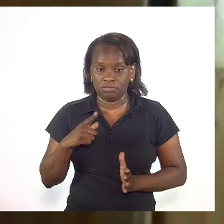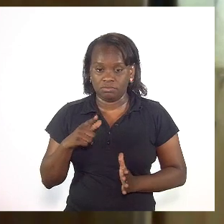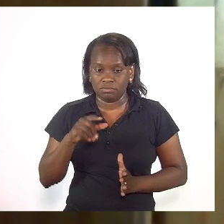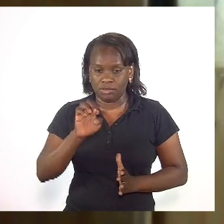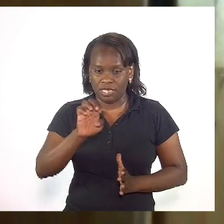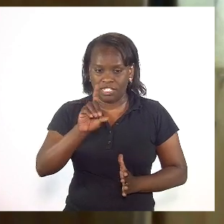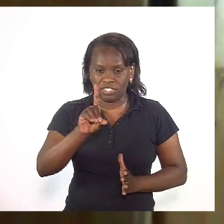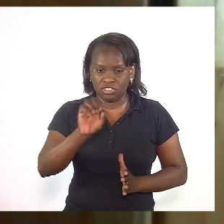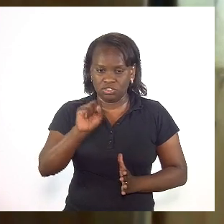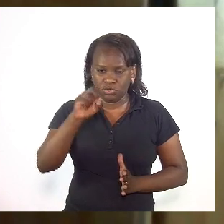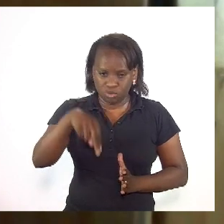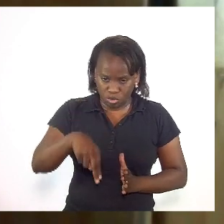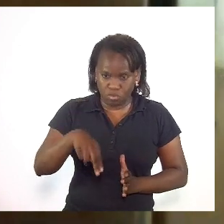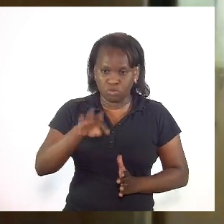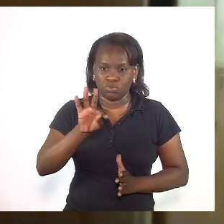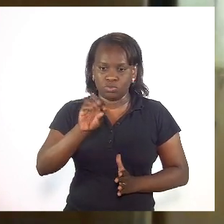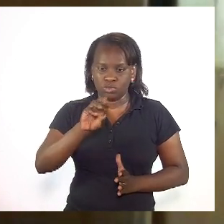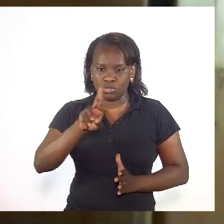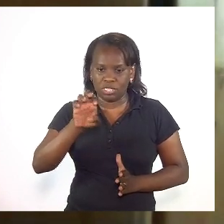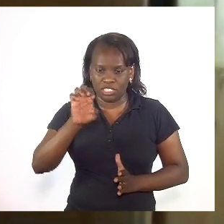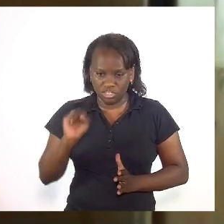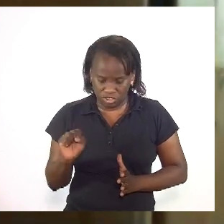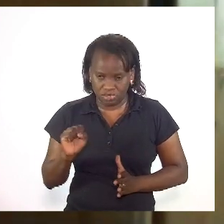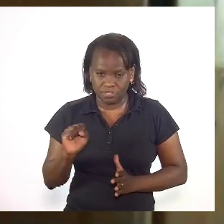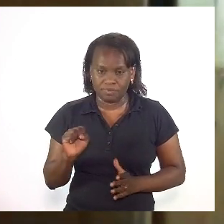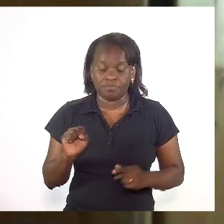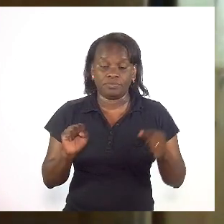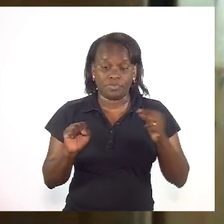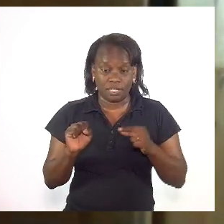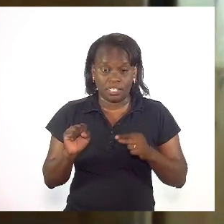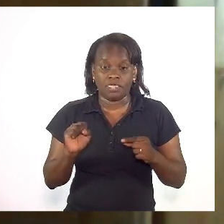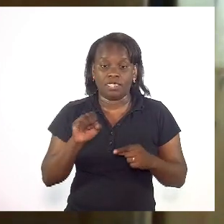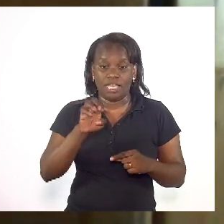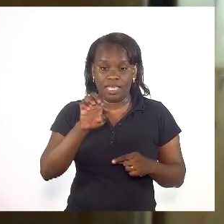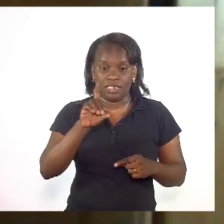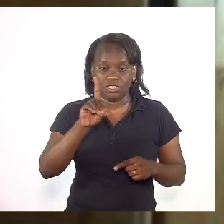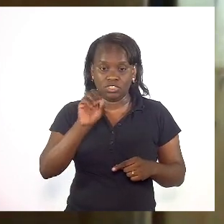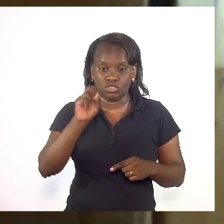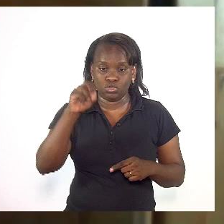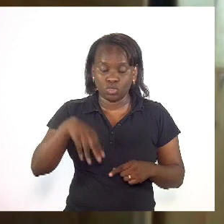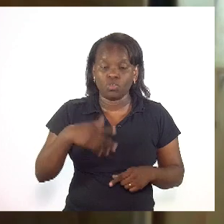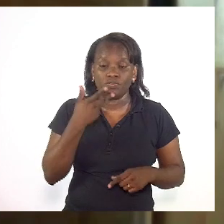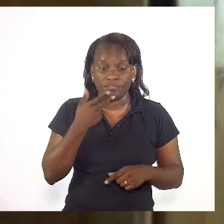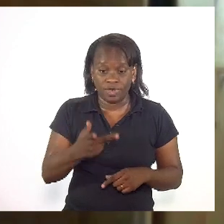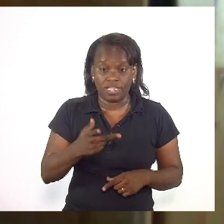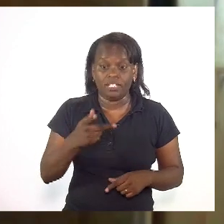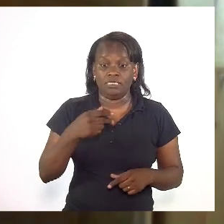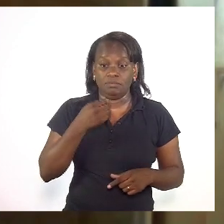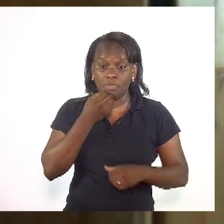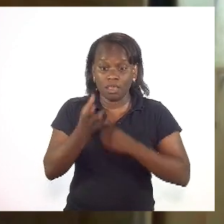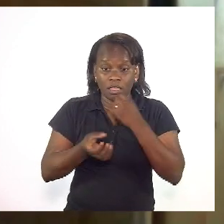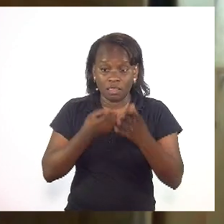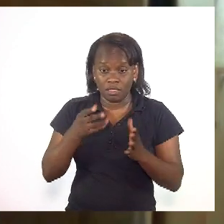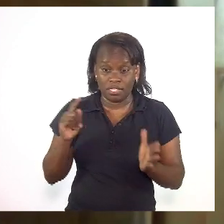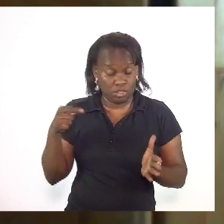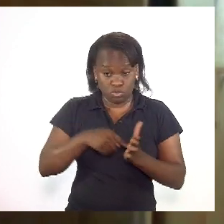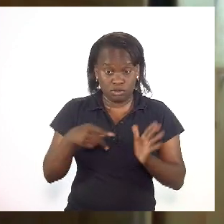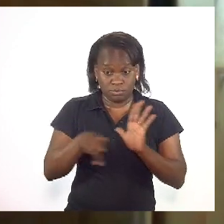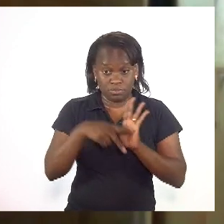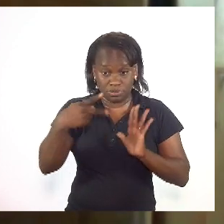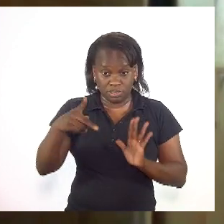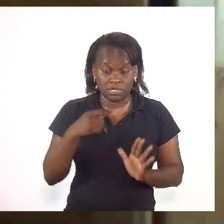senhor Edson Torres. O senhor Edson Torres afirma na delação, na denúncia